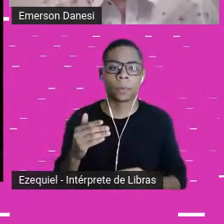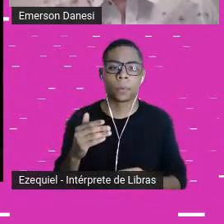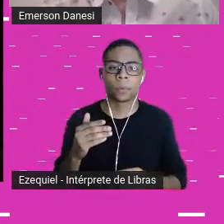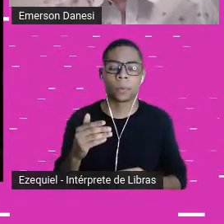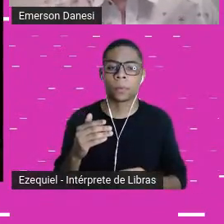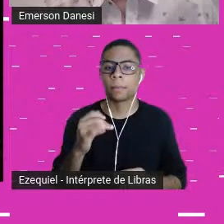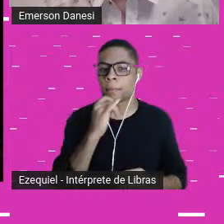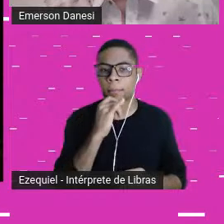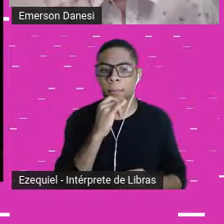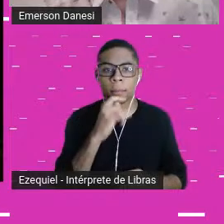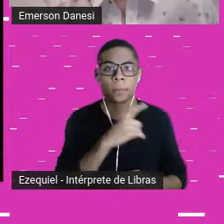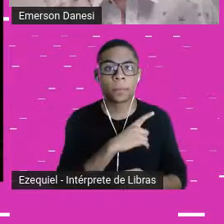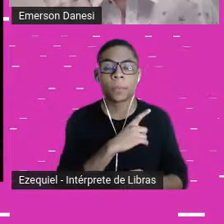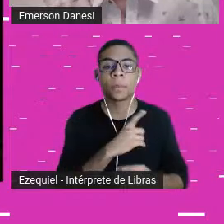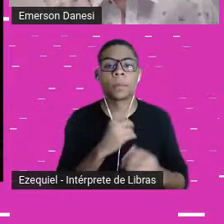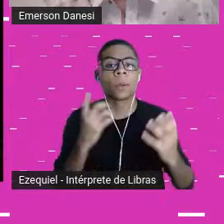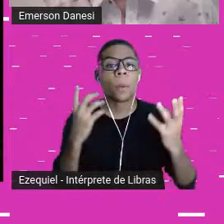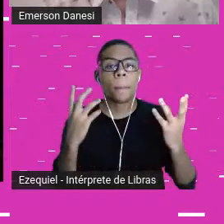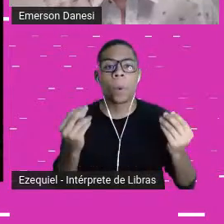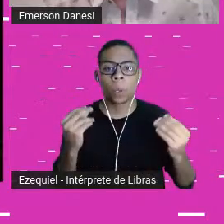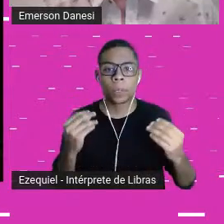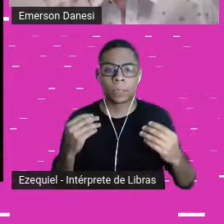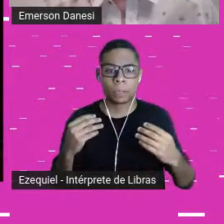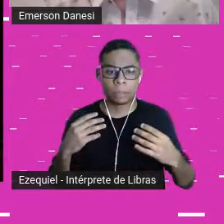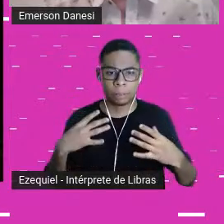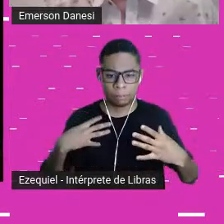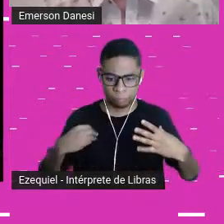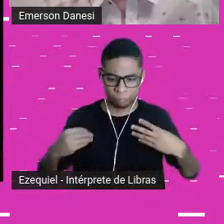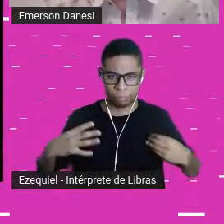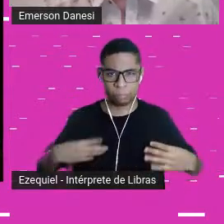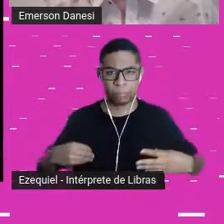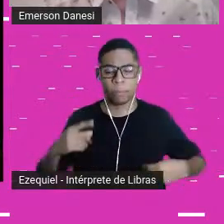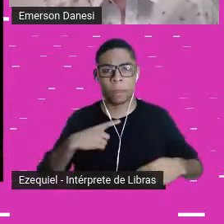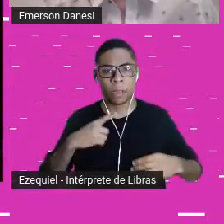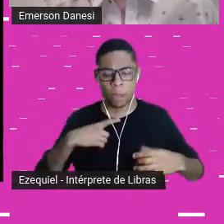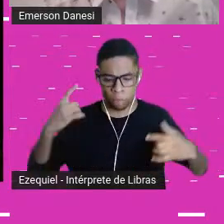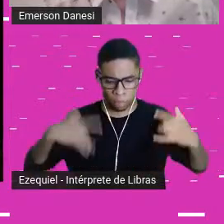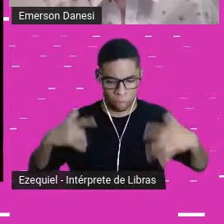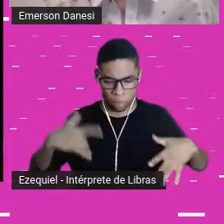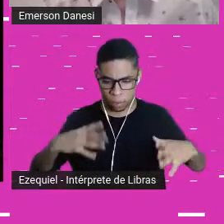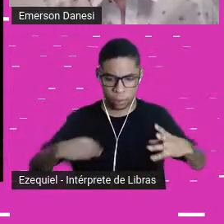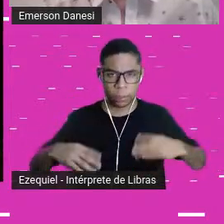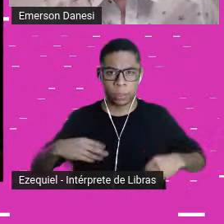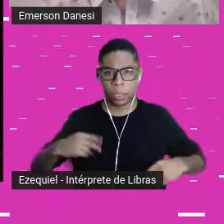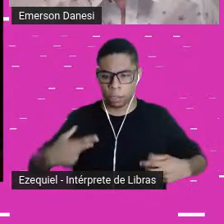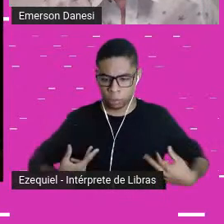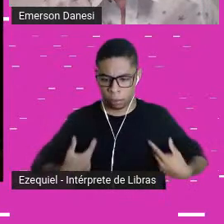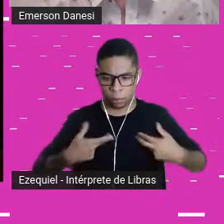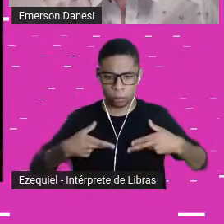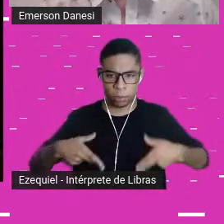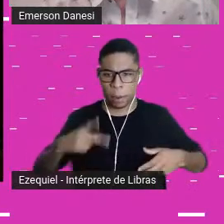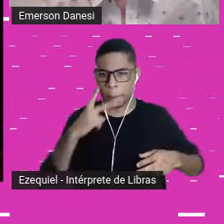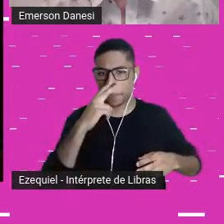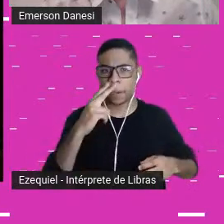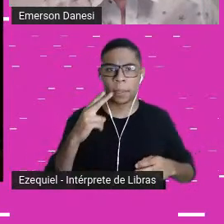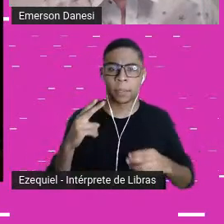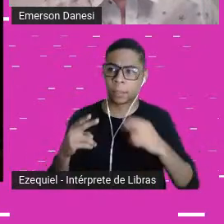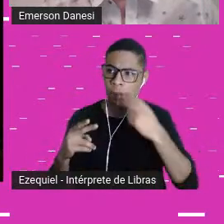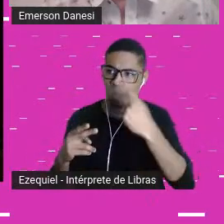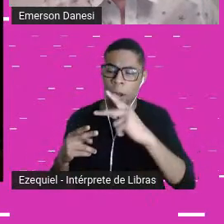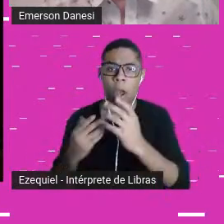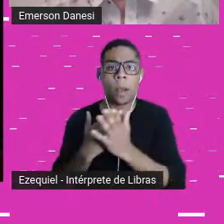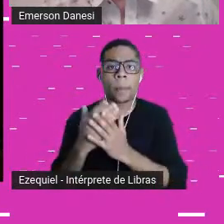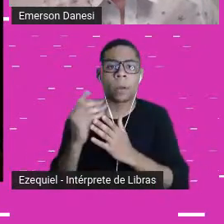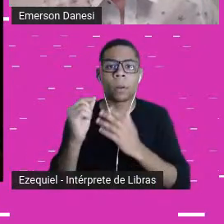porque assim tinha muitos muitos pedaços, muitos retalhos nesse vestido, assim, tinham recortes. Então, nas junções ele começou